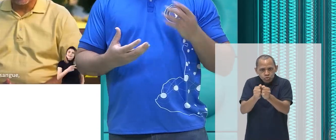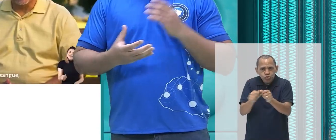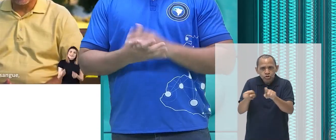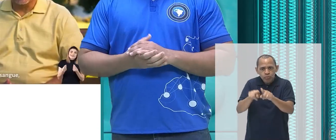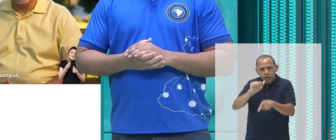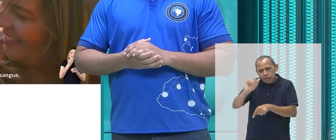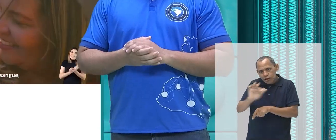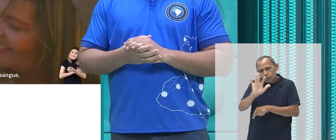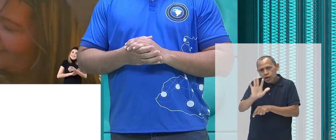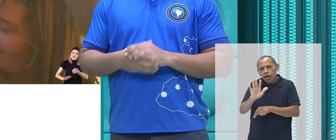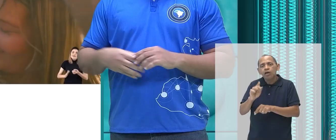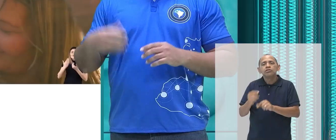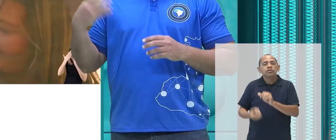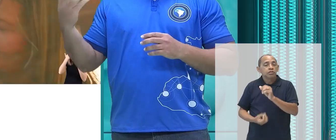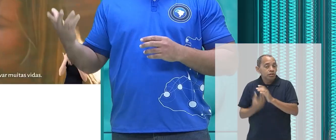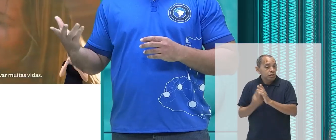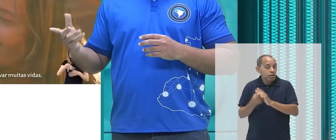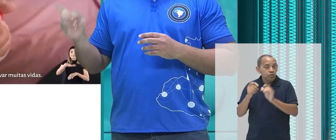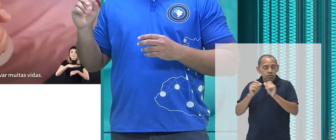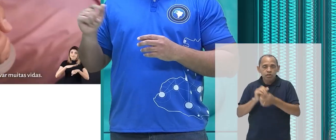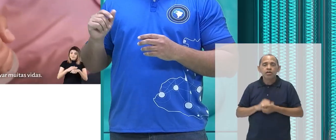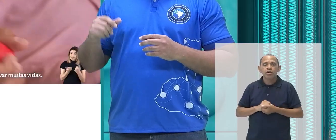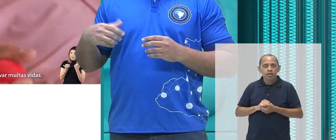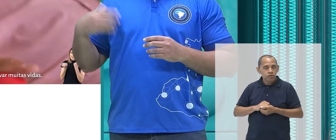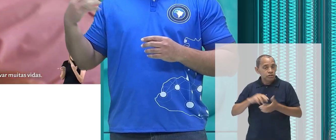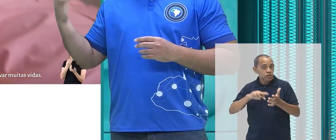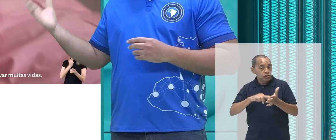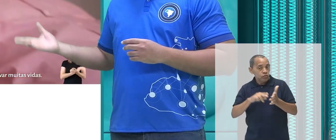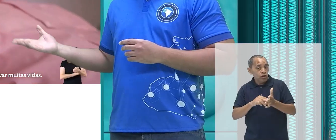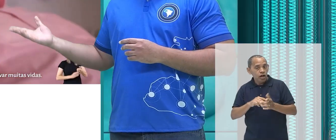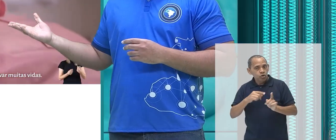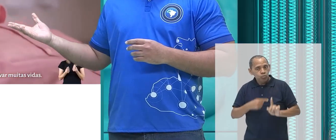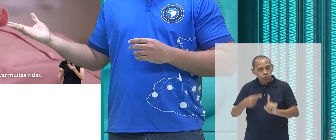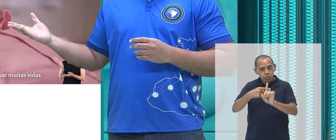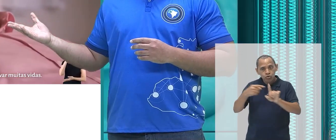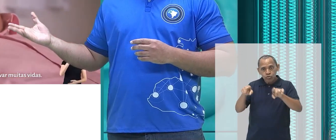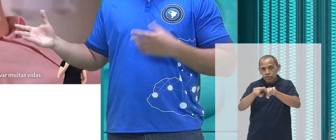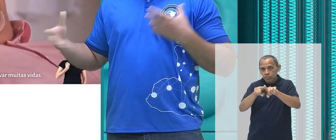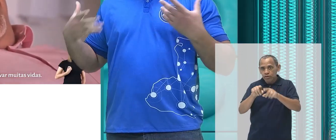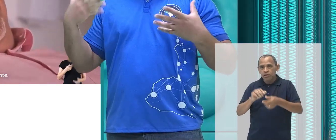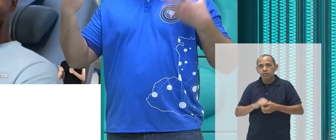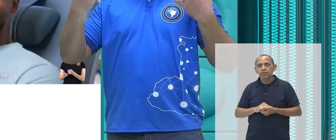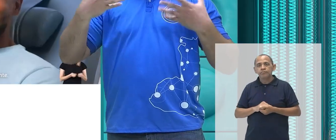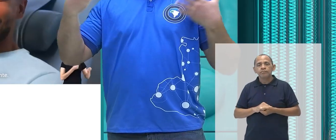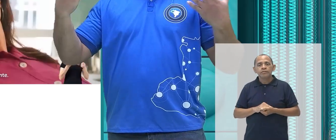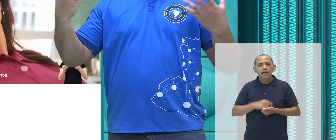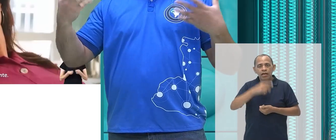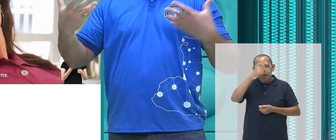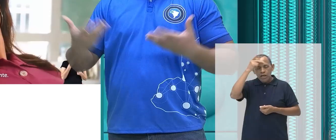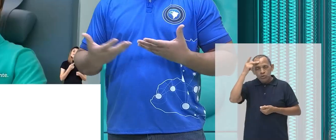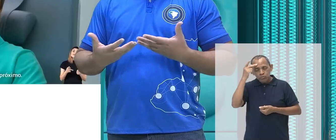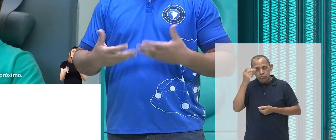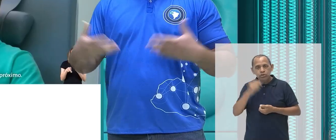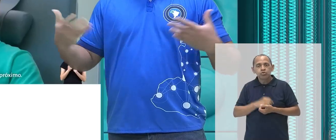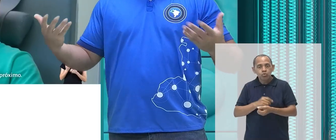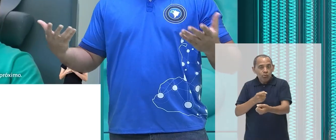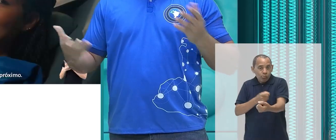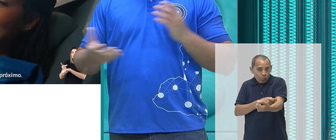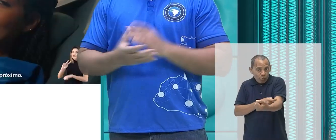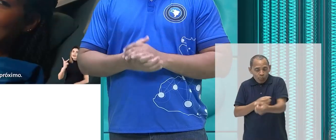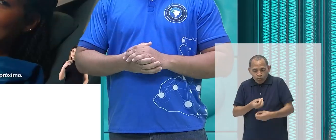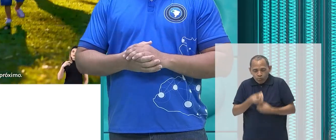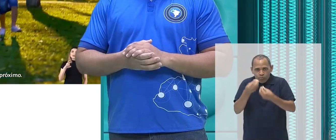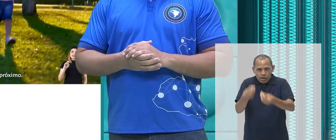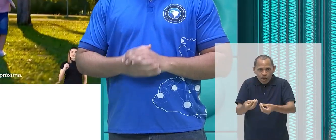ajuda a gerar esse efeito positivo. Como eu já mencionei lá no início, as pessoas doando sangue, qual é a expressão delas? De tristeza?